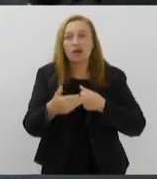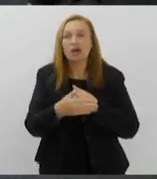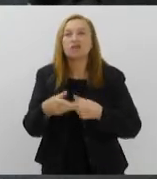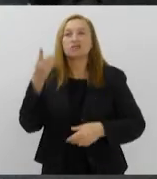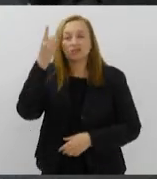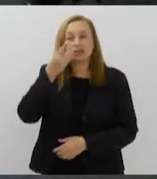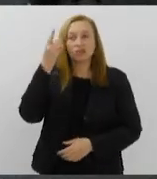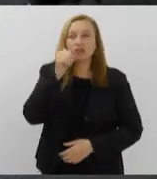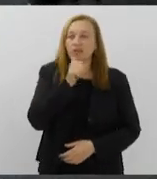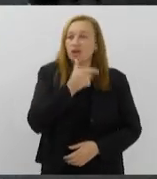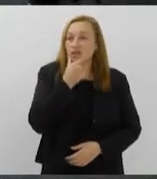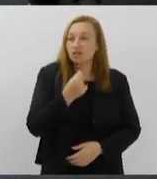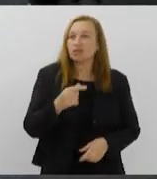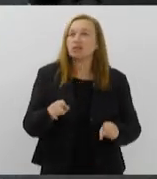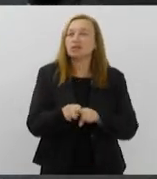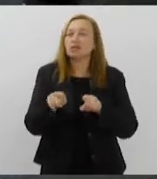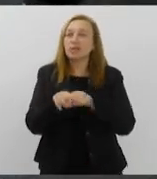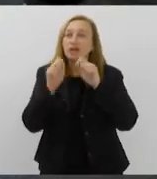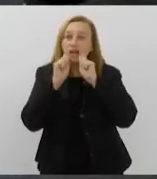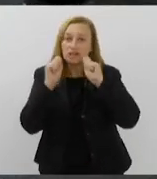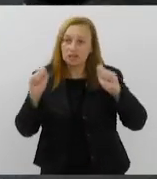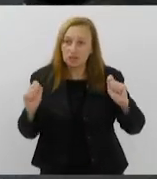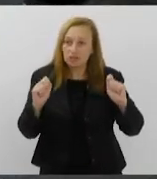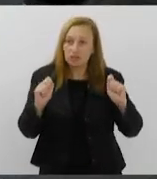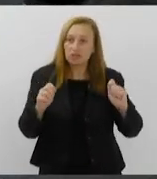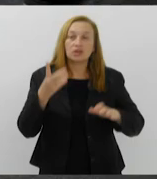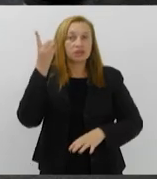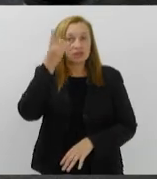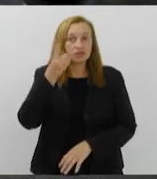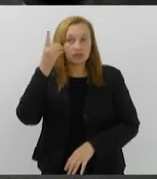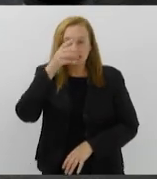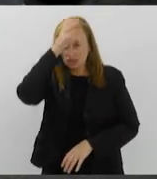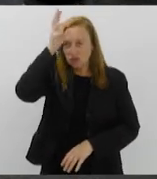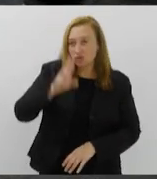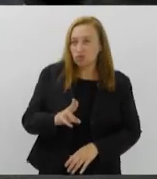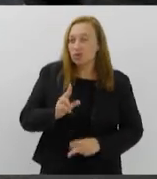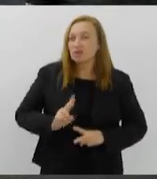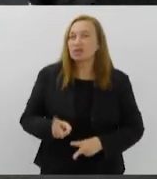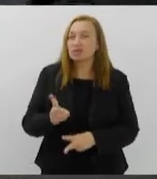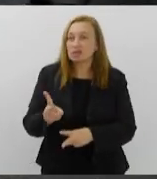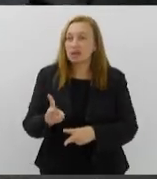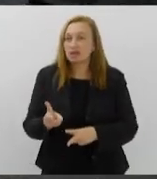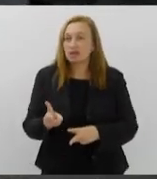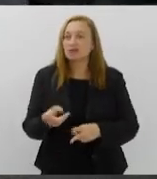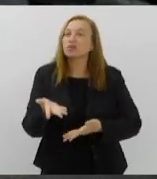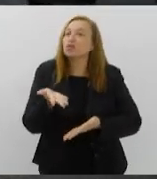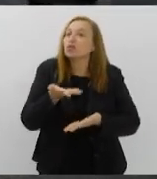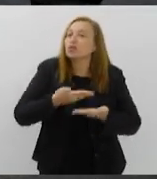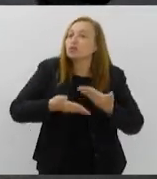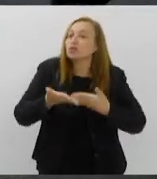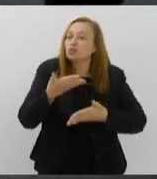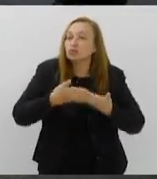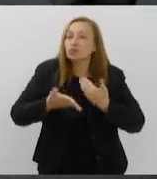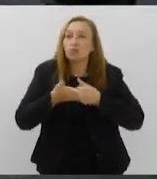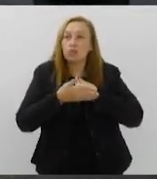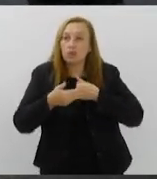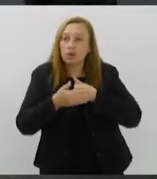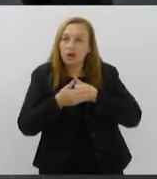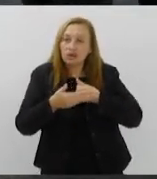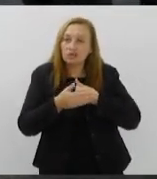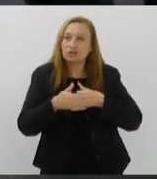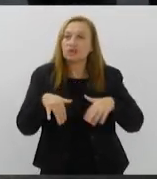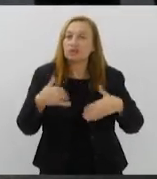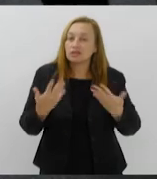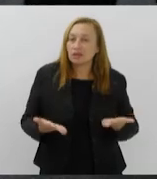deputados, das deputadas e das assessorias, deputada Tia Ju, que sempre são muito cuidadosas, muito carinhosas.